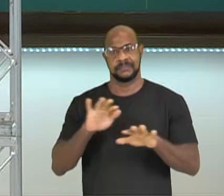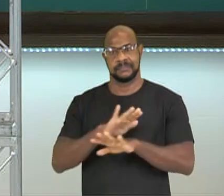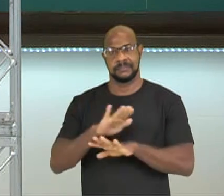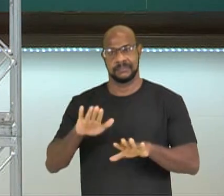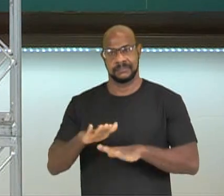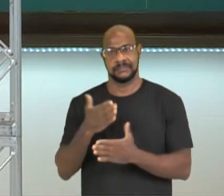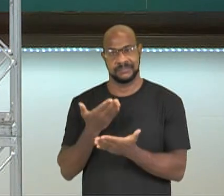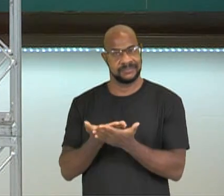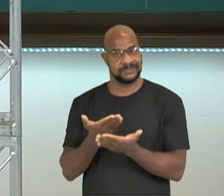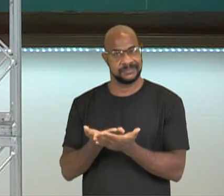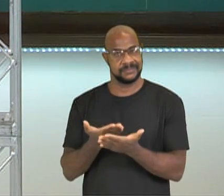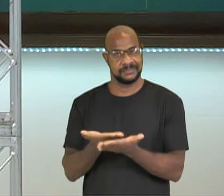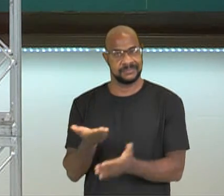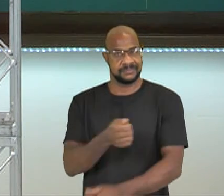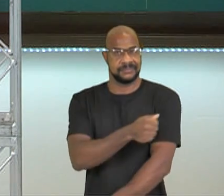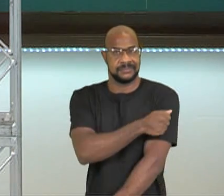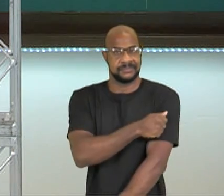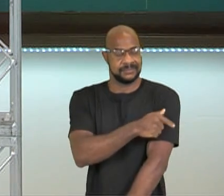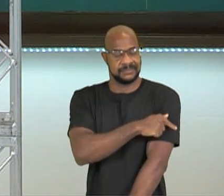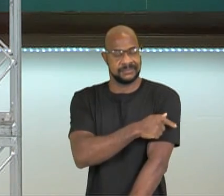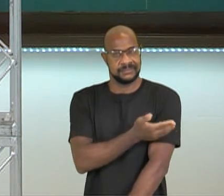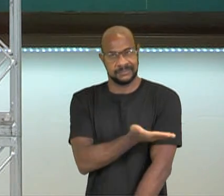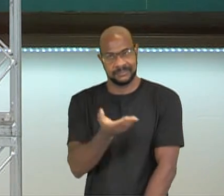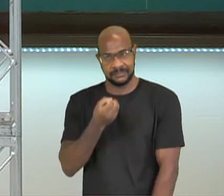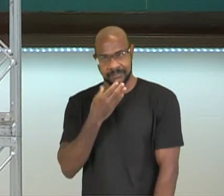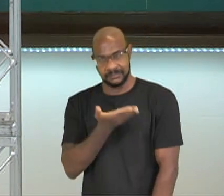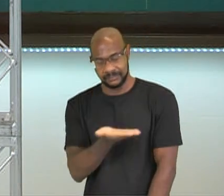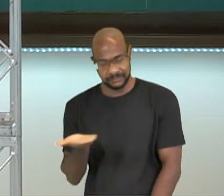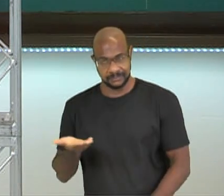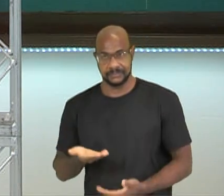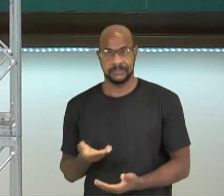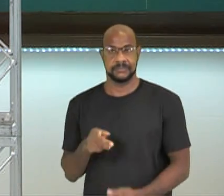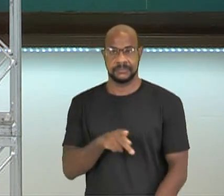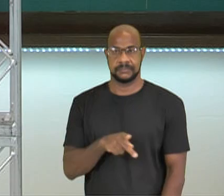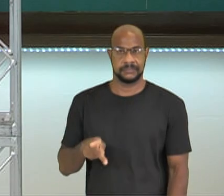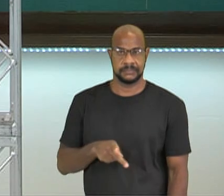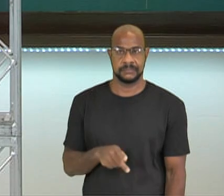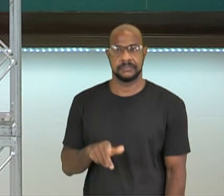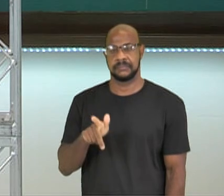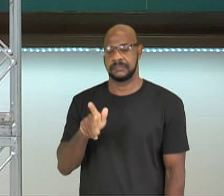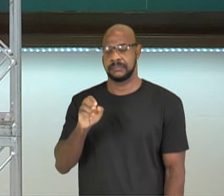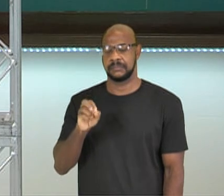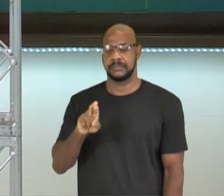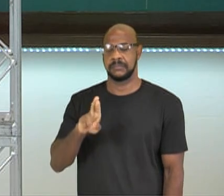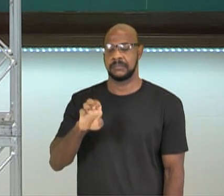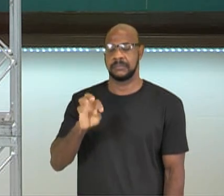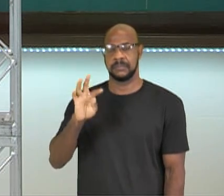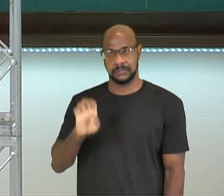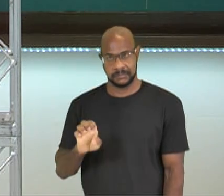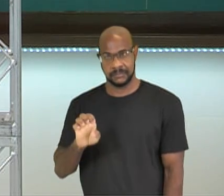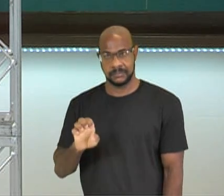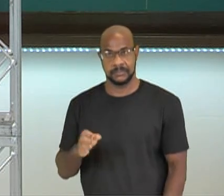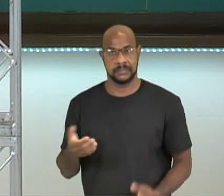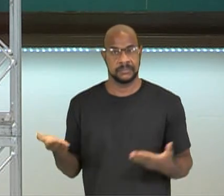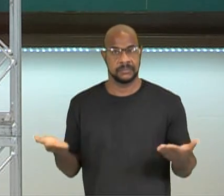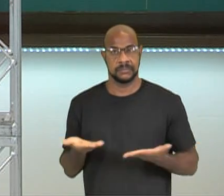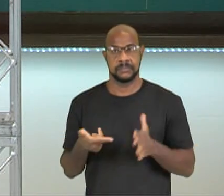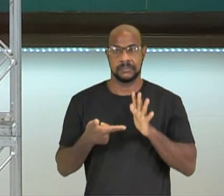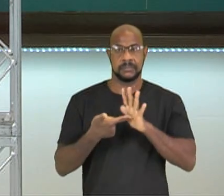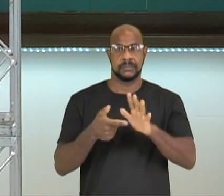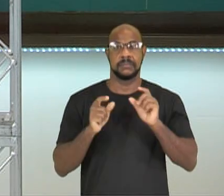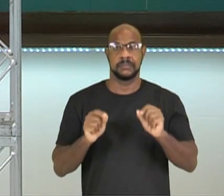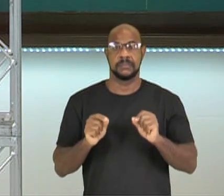Olá, meus queridos alunos do sétimo ano, tudo bem com vocês? Eu sou a professora Gorete Wozniak, estamos aqui para mais uma aula